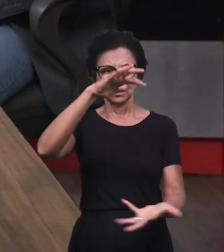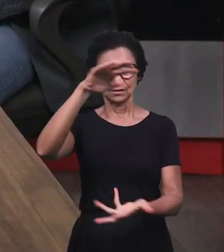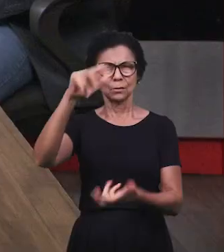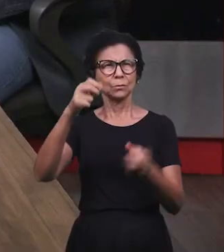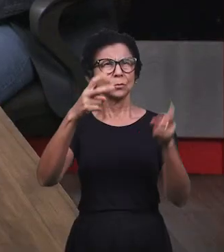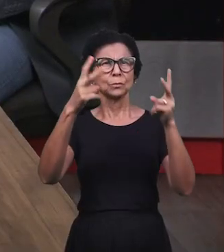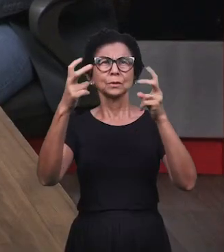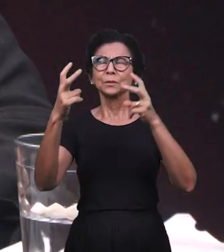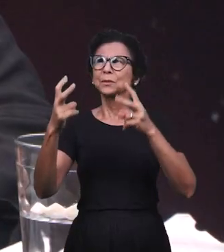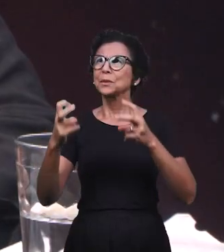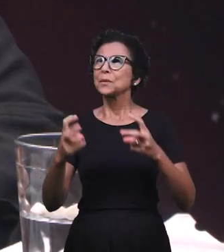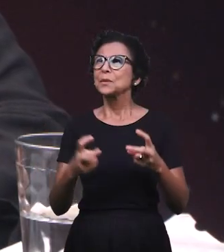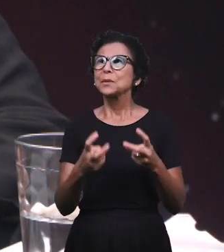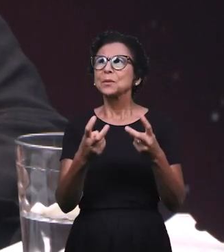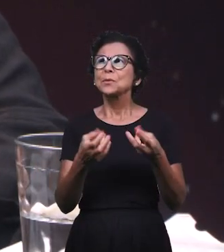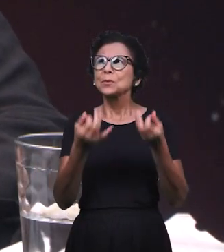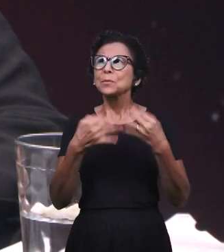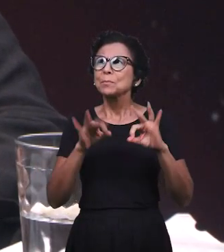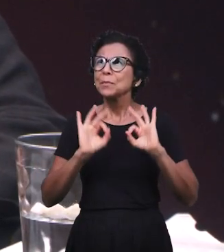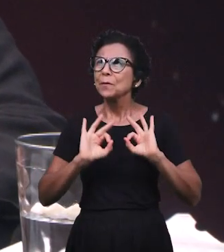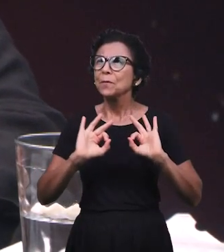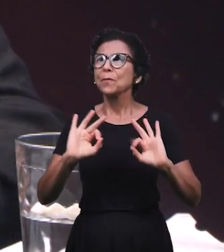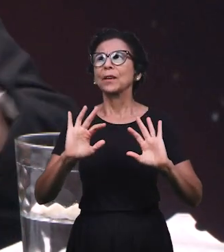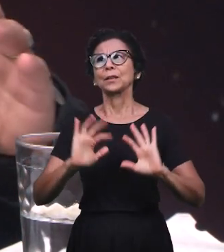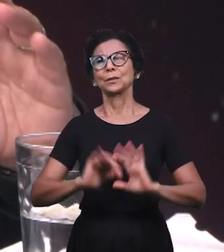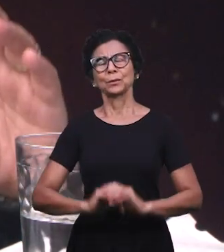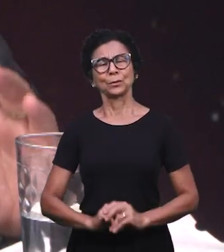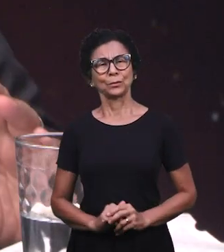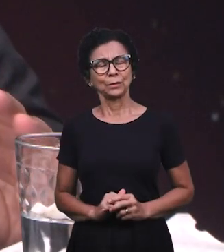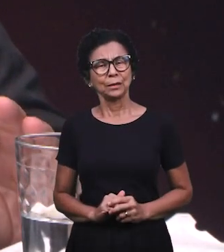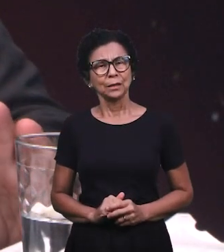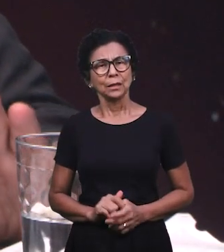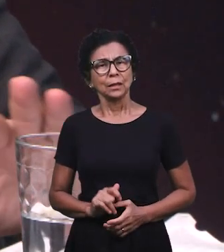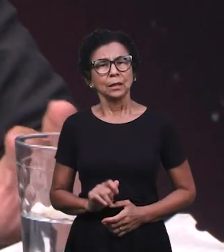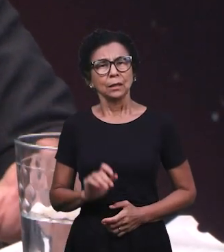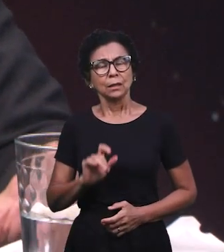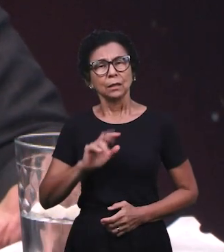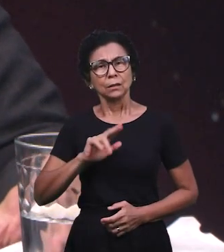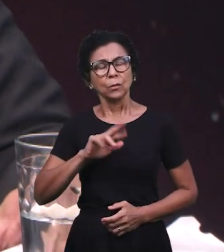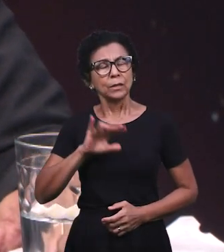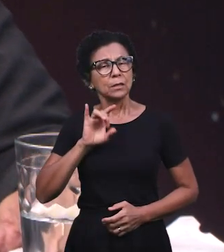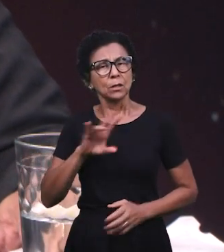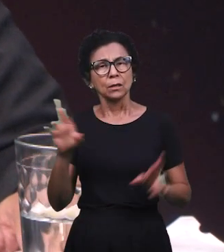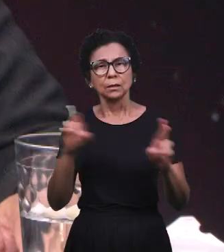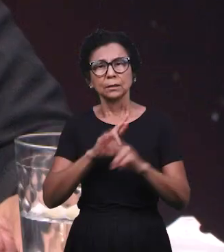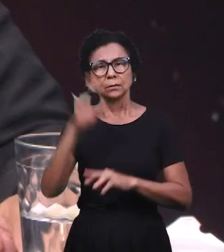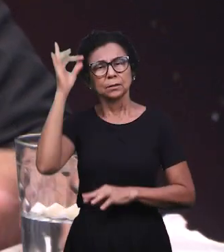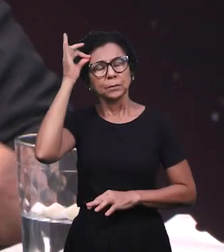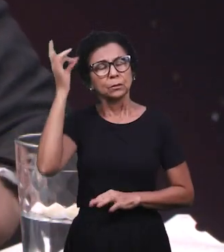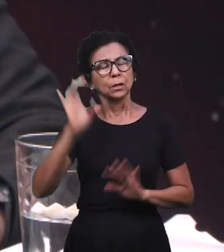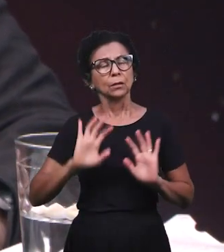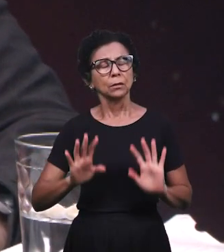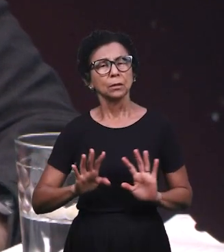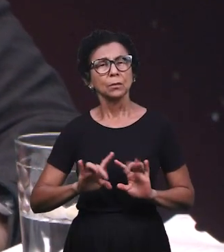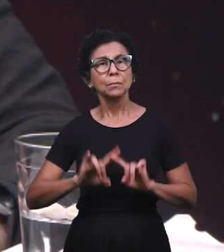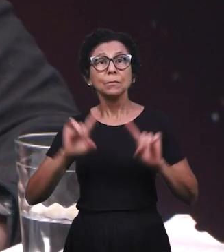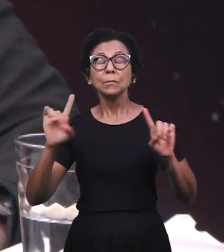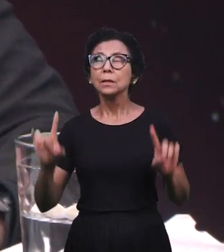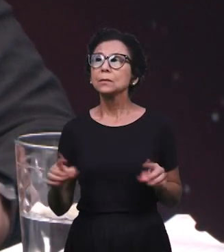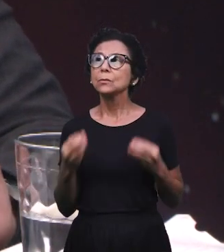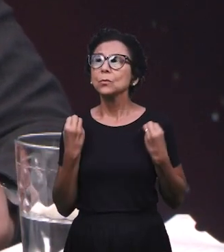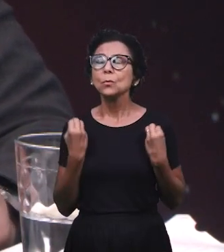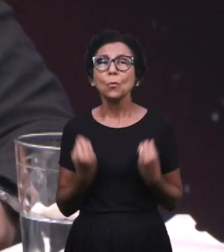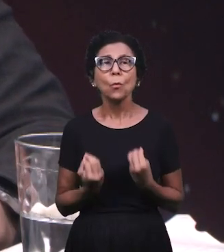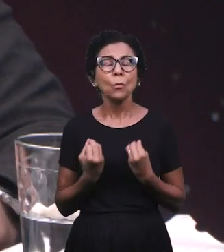questão espiritual, mas a gente olha para toda essa complexidade e a gente vai ver a figura de